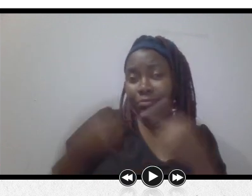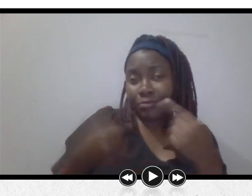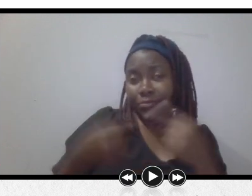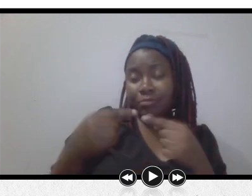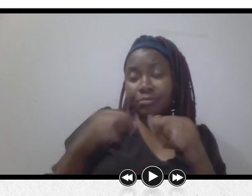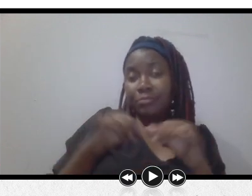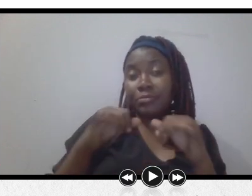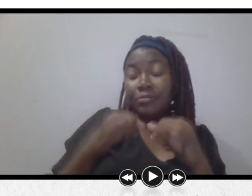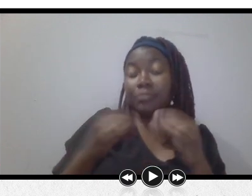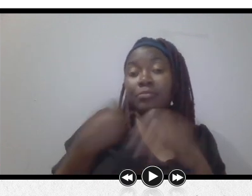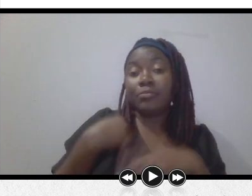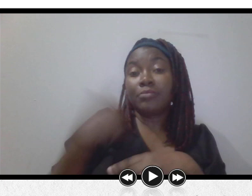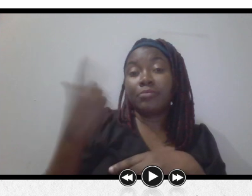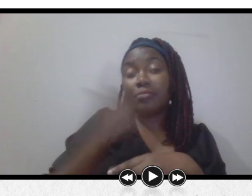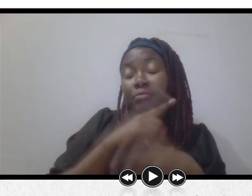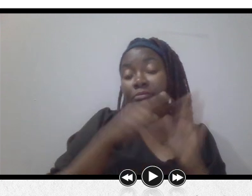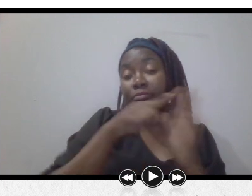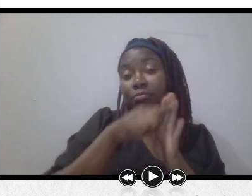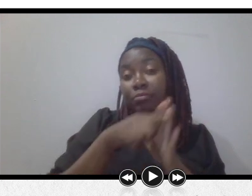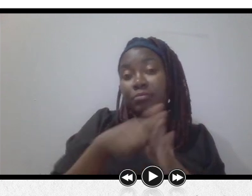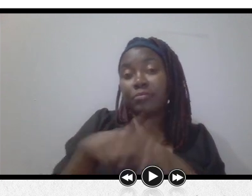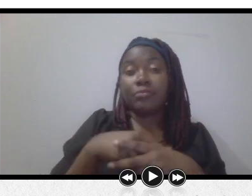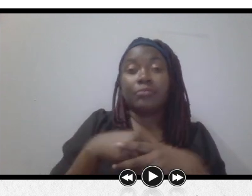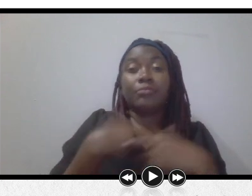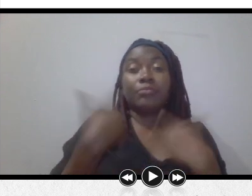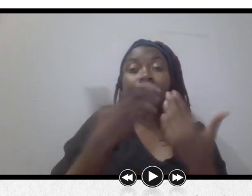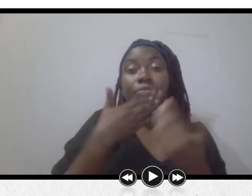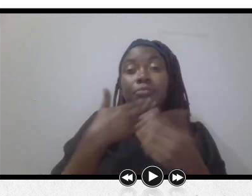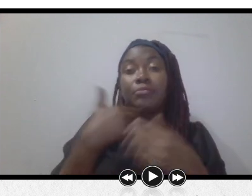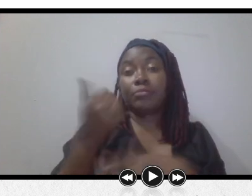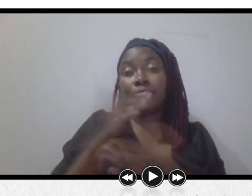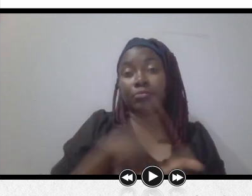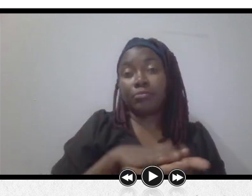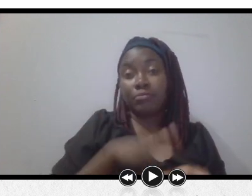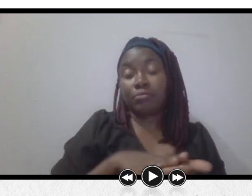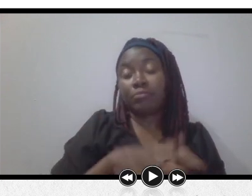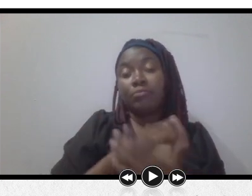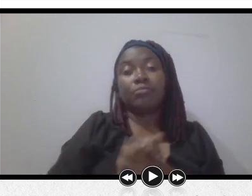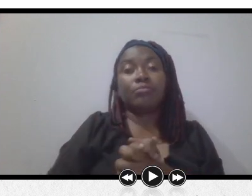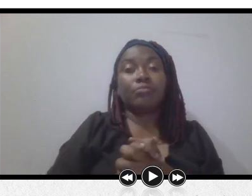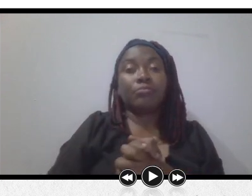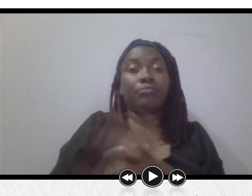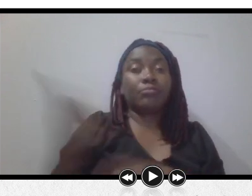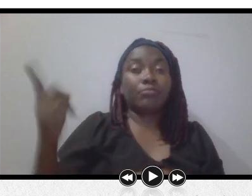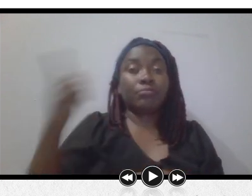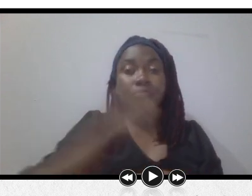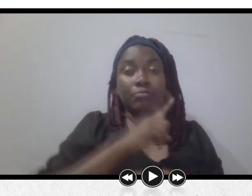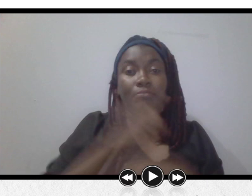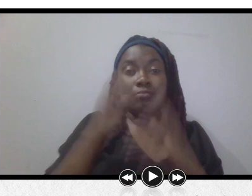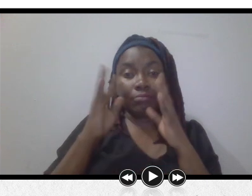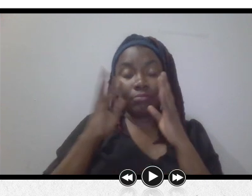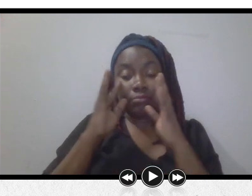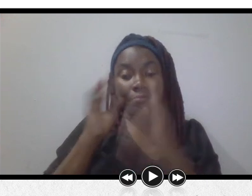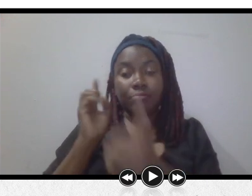né, para que eu possa aferir ali, aferir qual é a menor tarifa e a tarifa mais módica que possa atender o usuário.